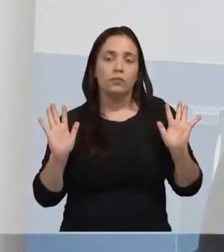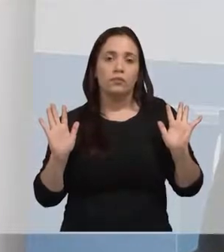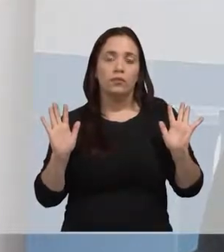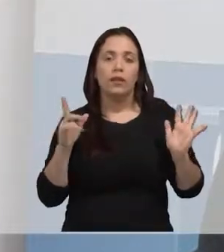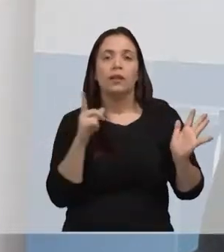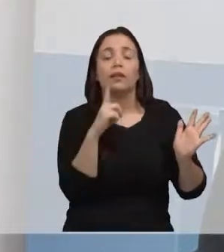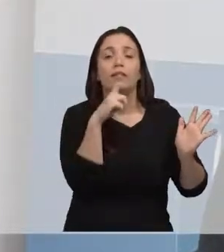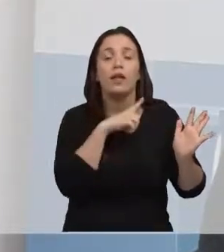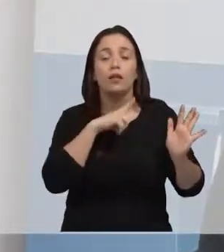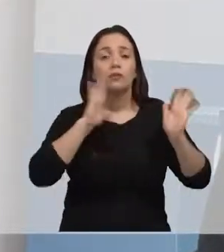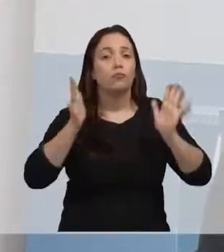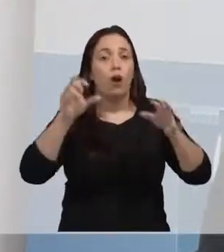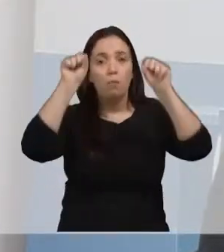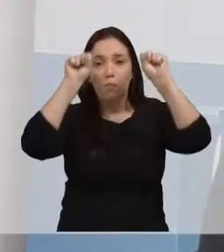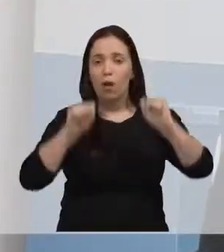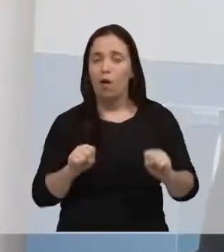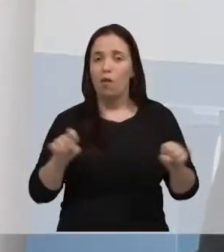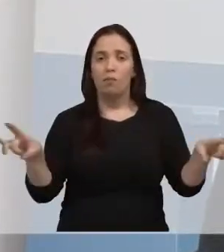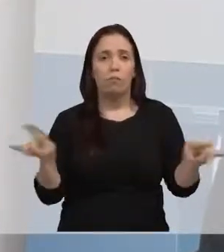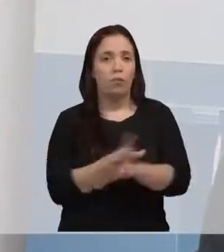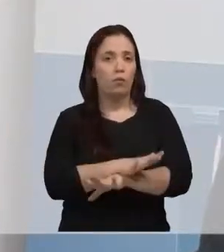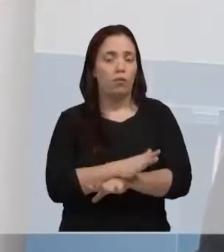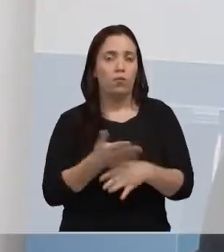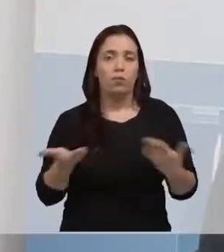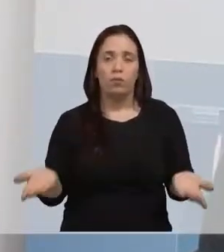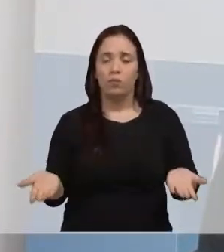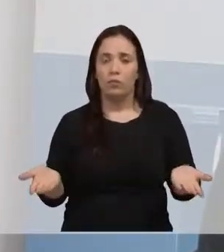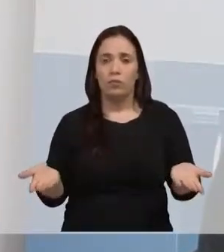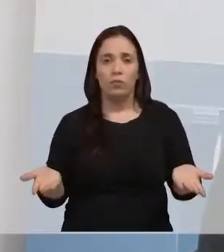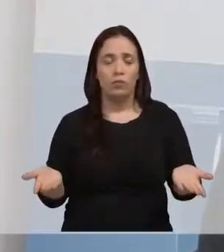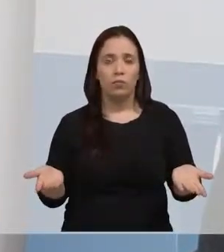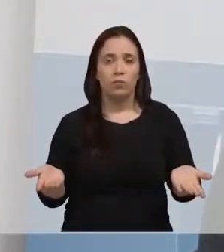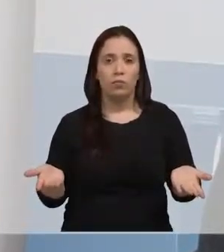fatos, apesar de negar provas, apesar de negar